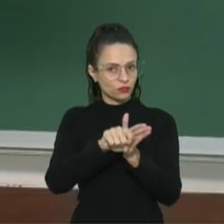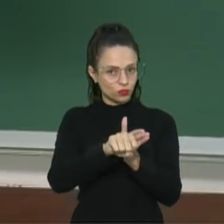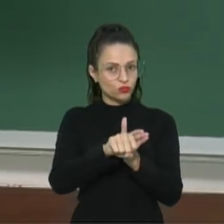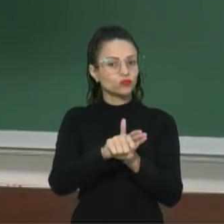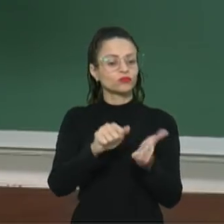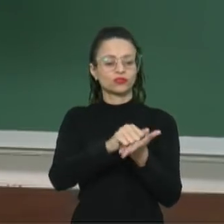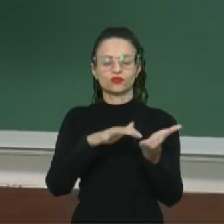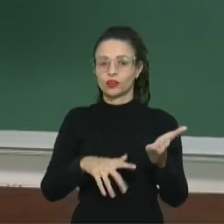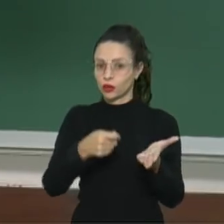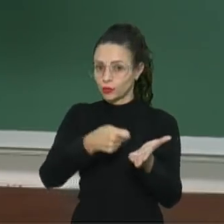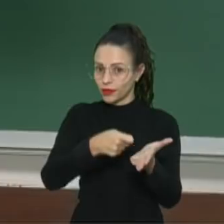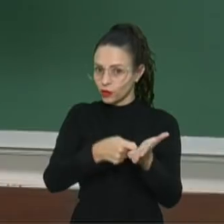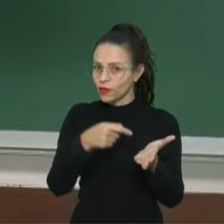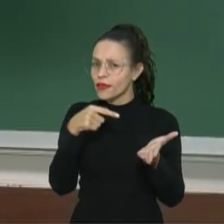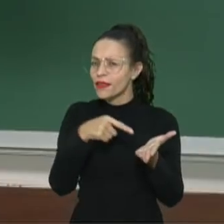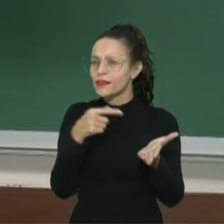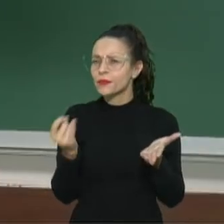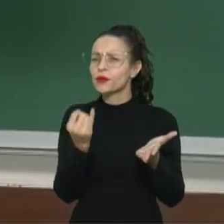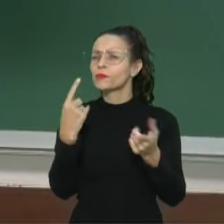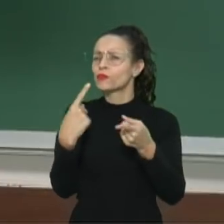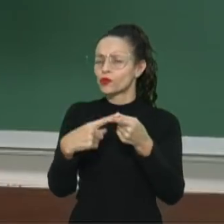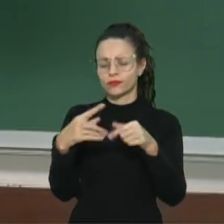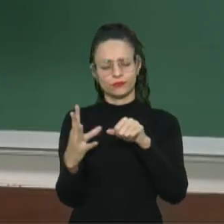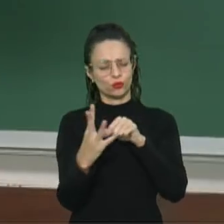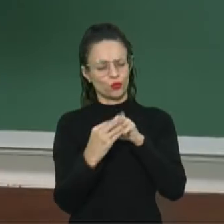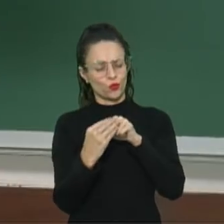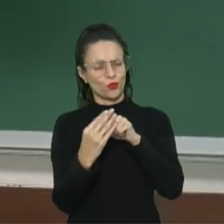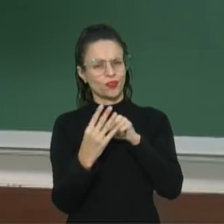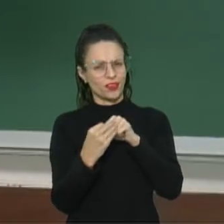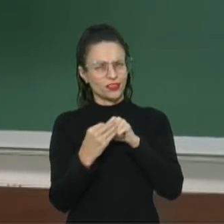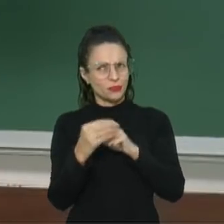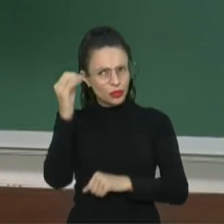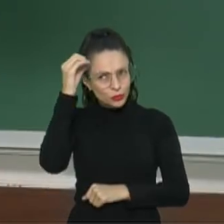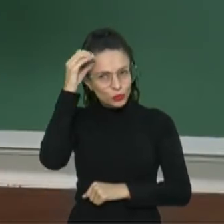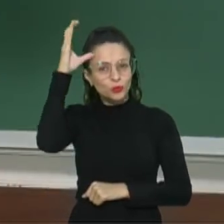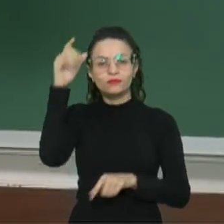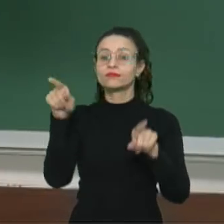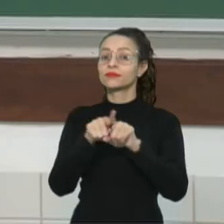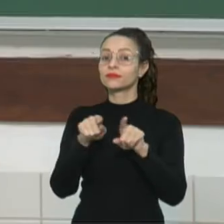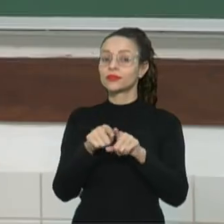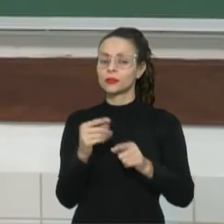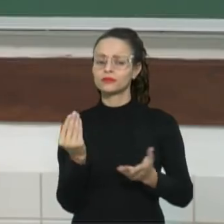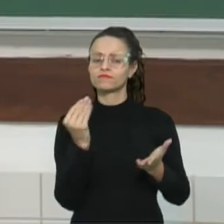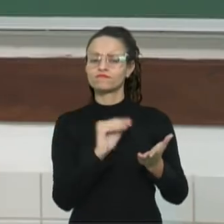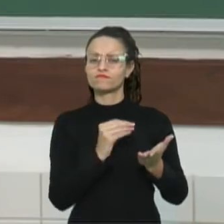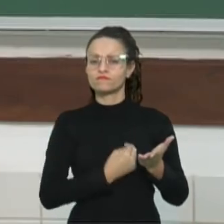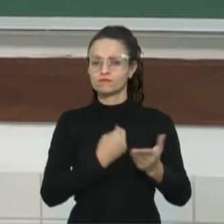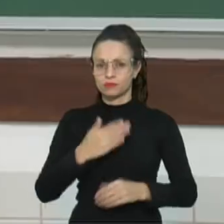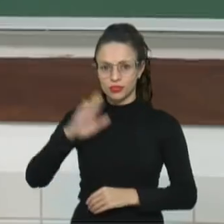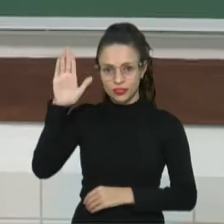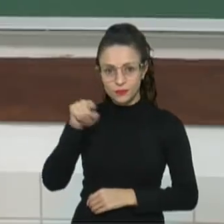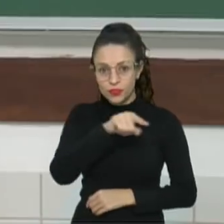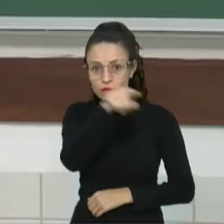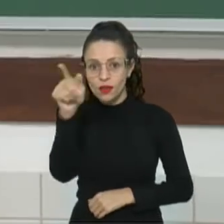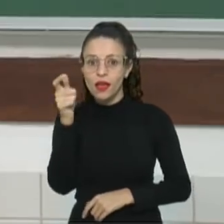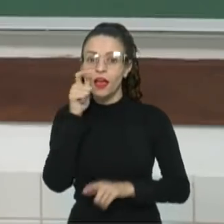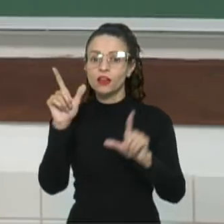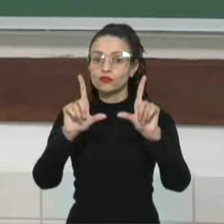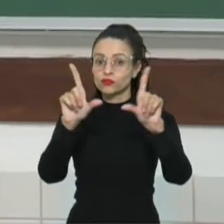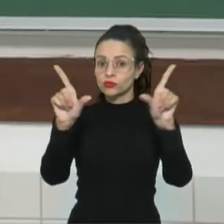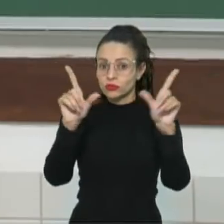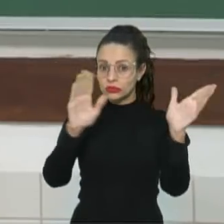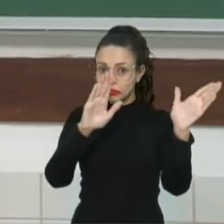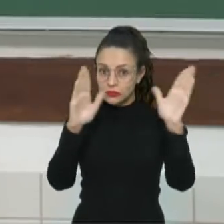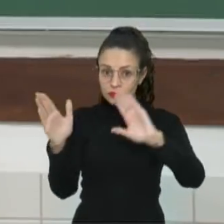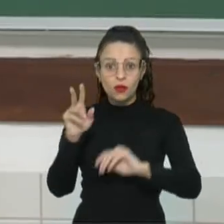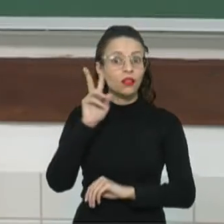atividades obrigatórias, que valem conhecimento e presença. E vocês que estão assistindo pela televisão, lembrar de